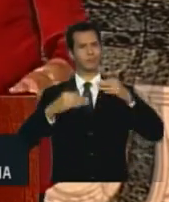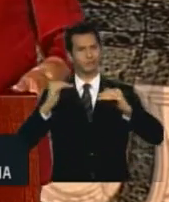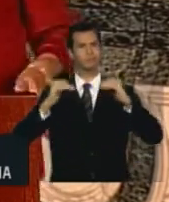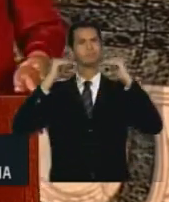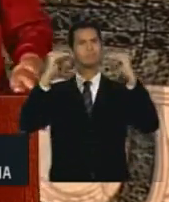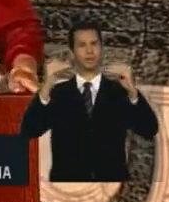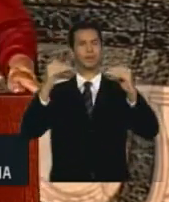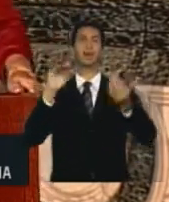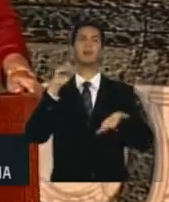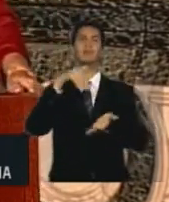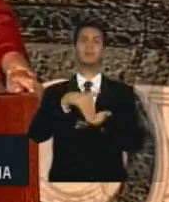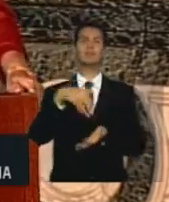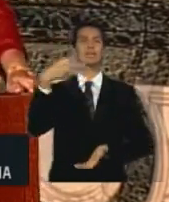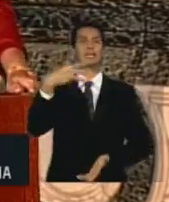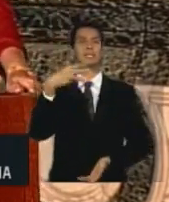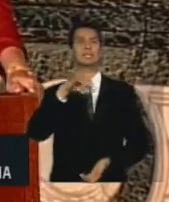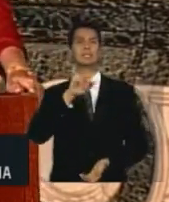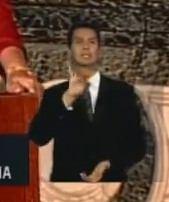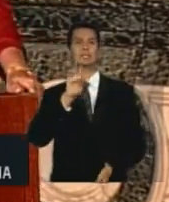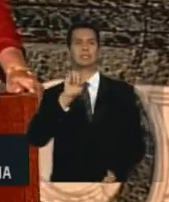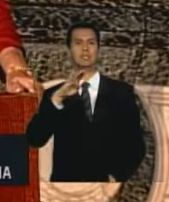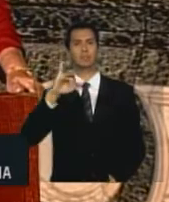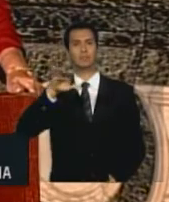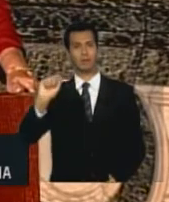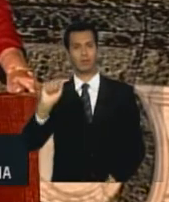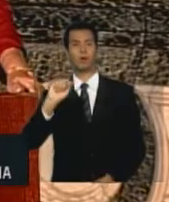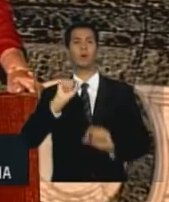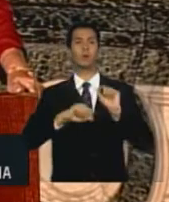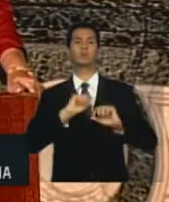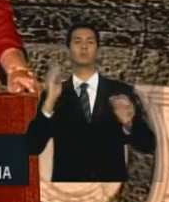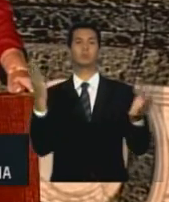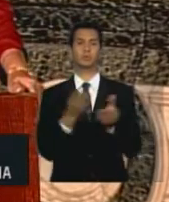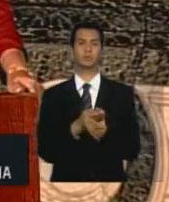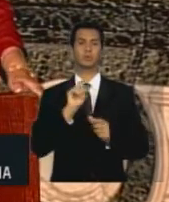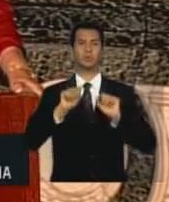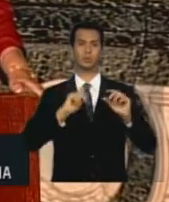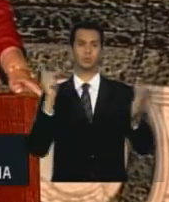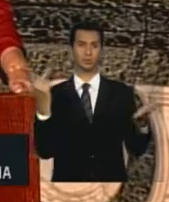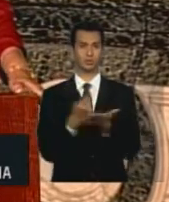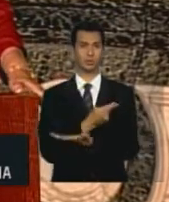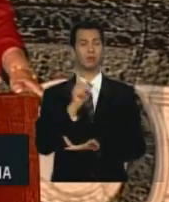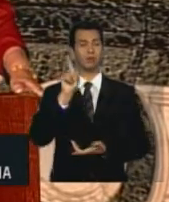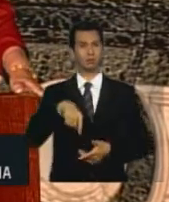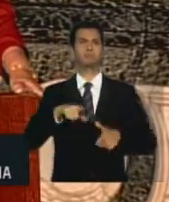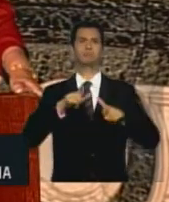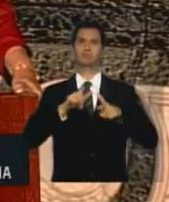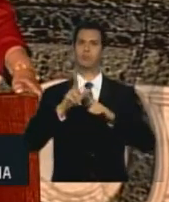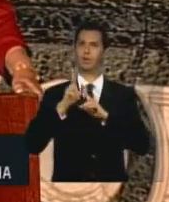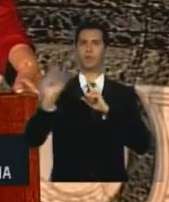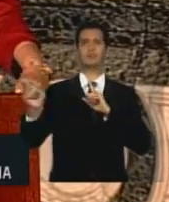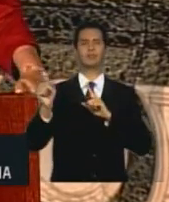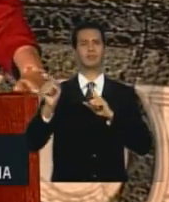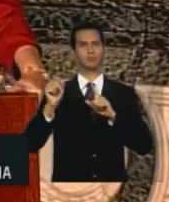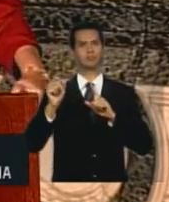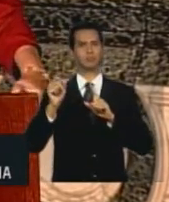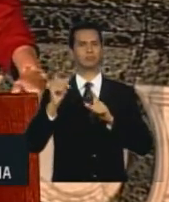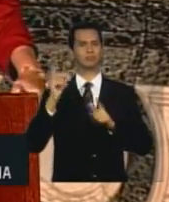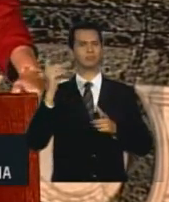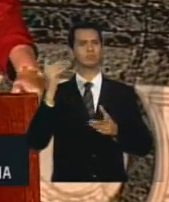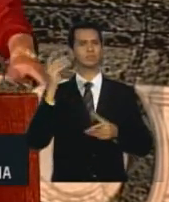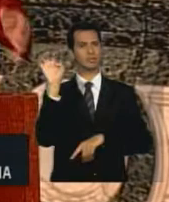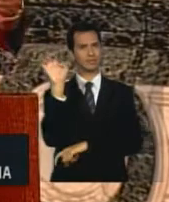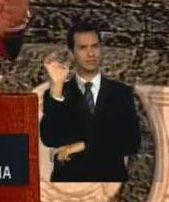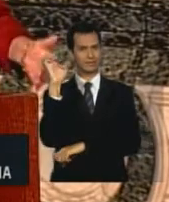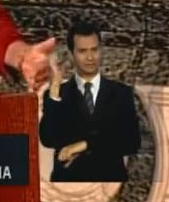instância, o processo foi considerado um processo vitorioso e, portanto, a